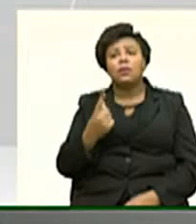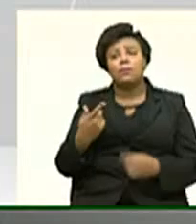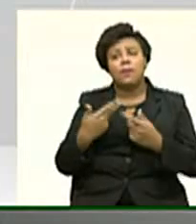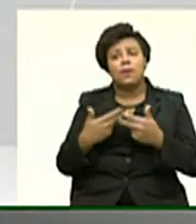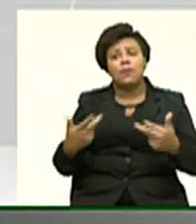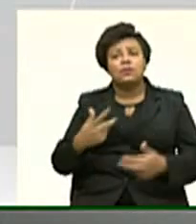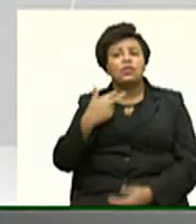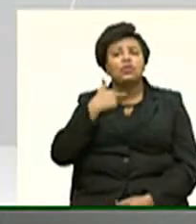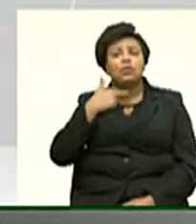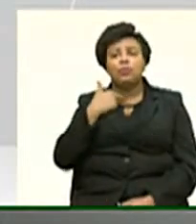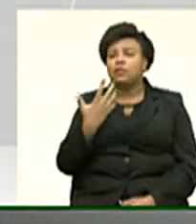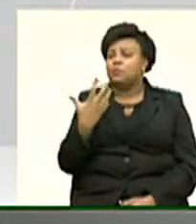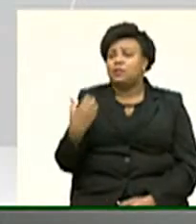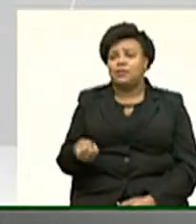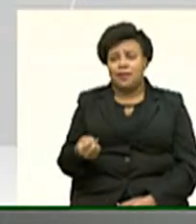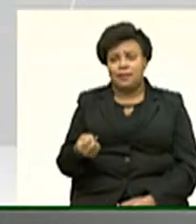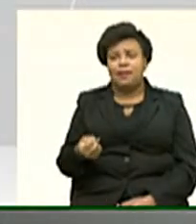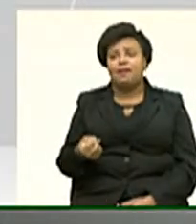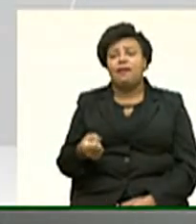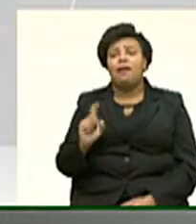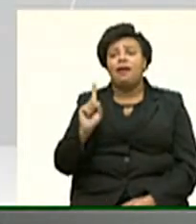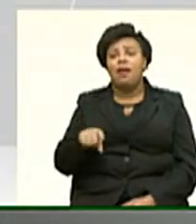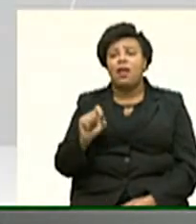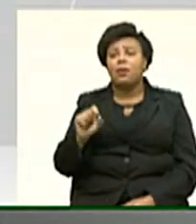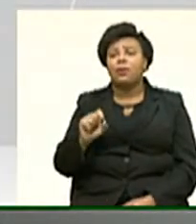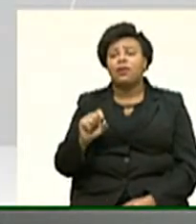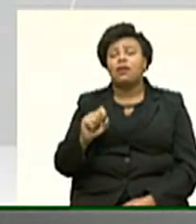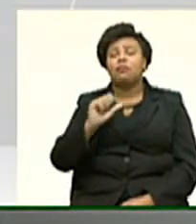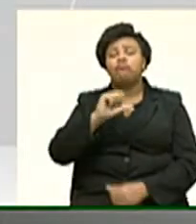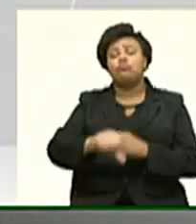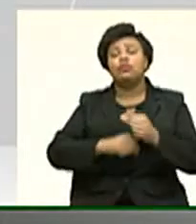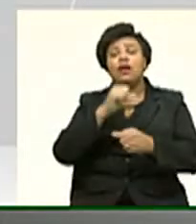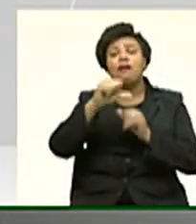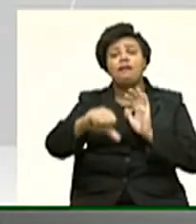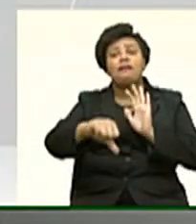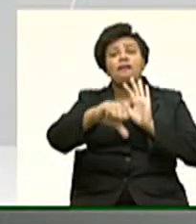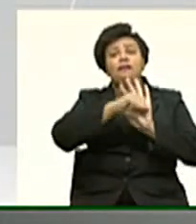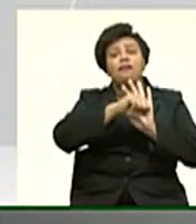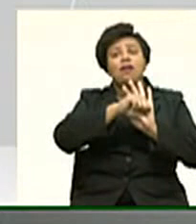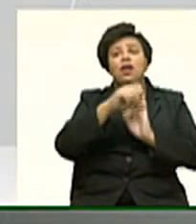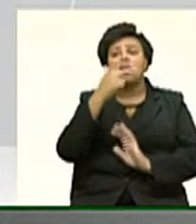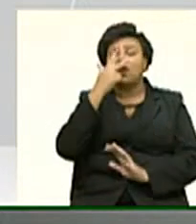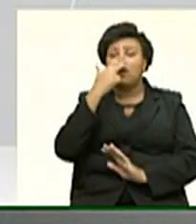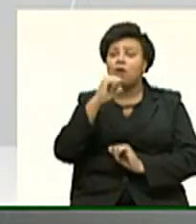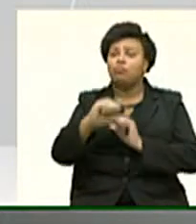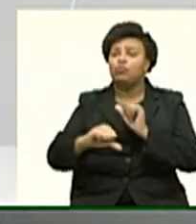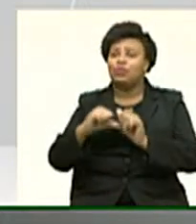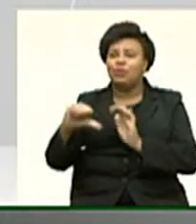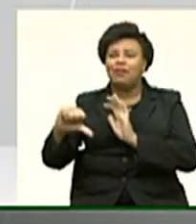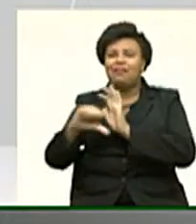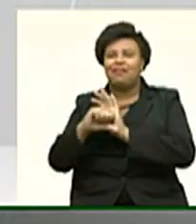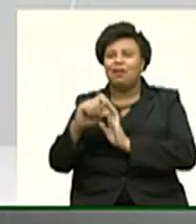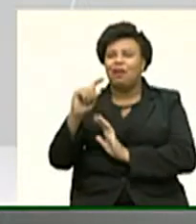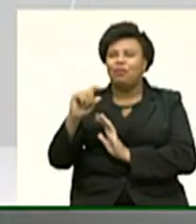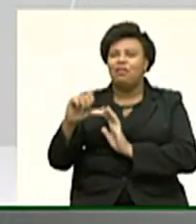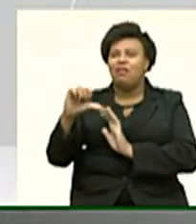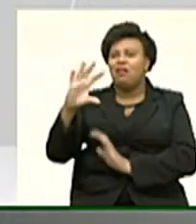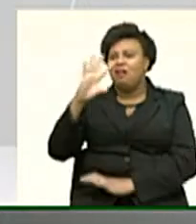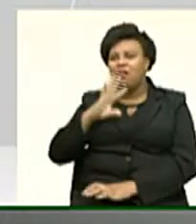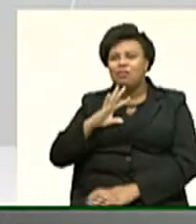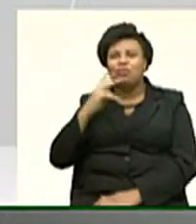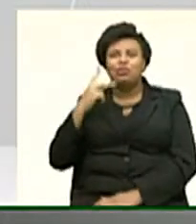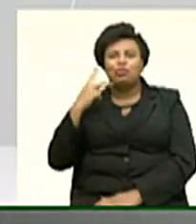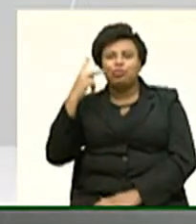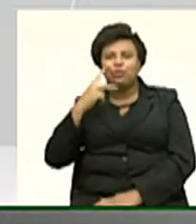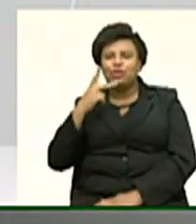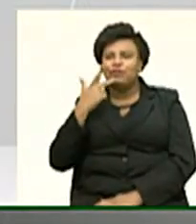que nós não podemos admitir, que é a criminalização, assim como criminalizam a política, dizendo que todos